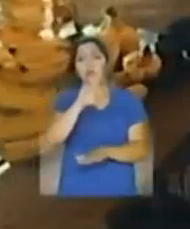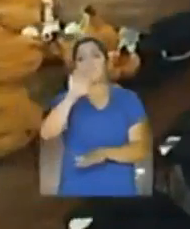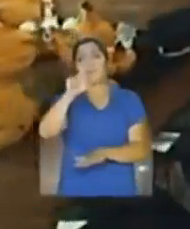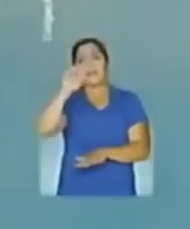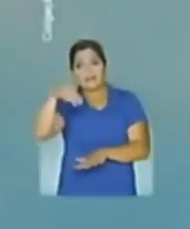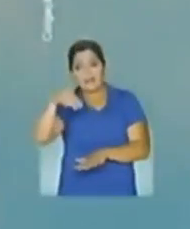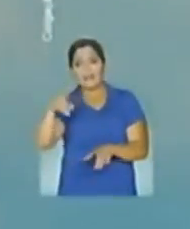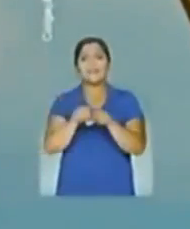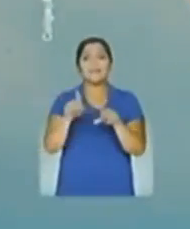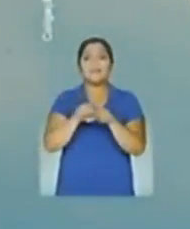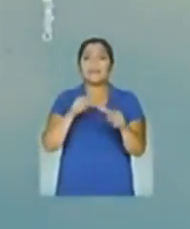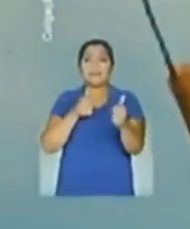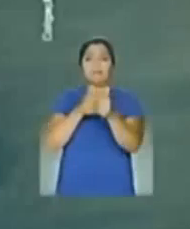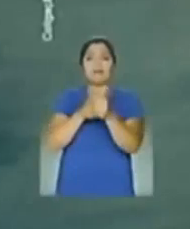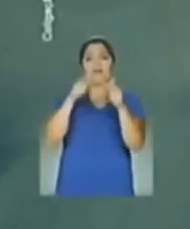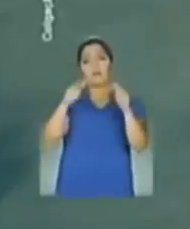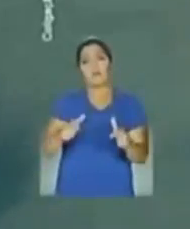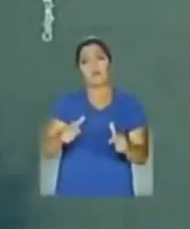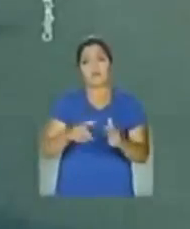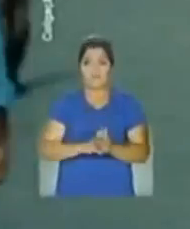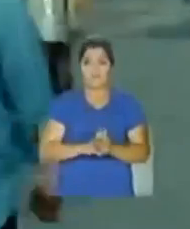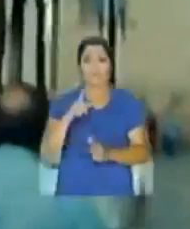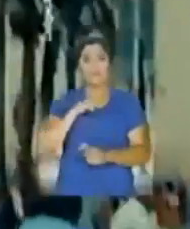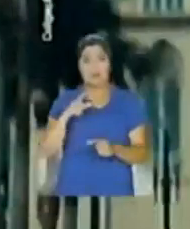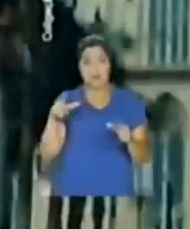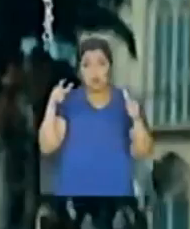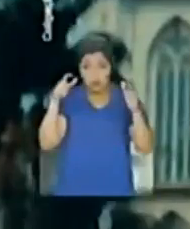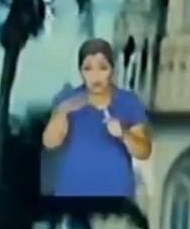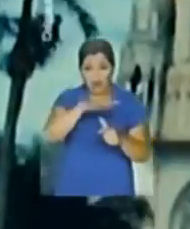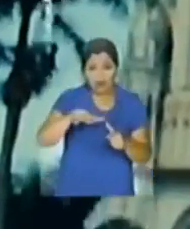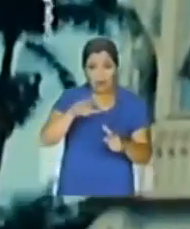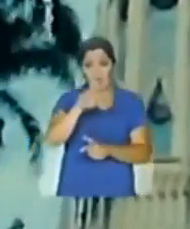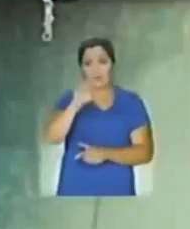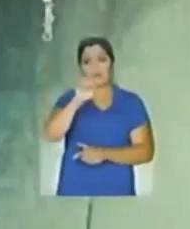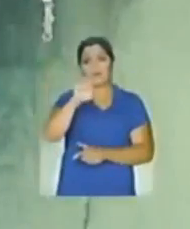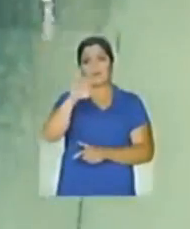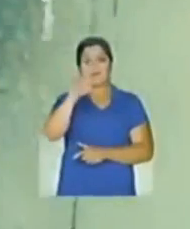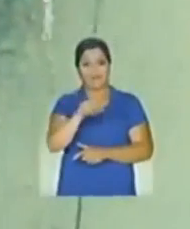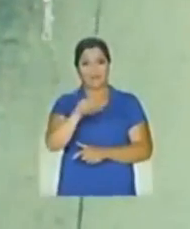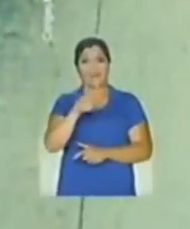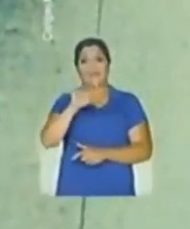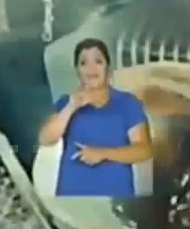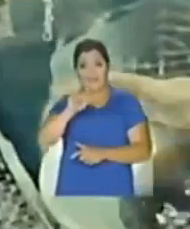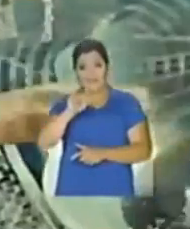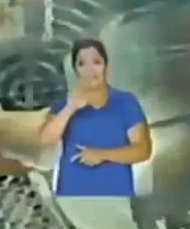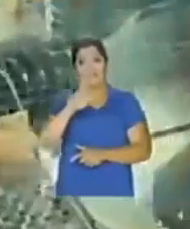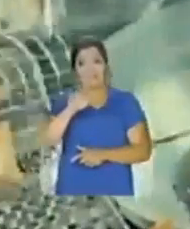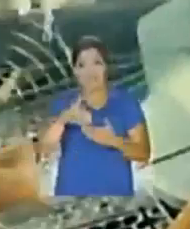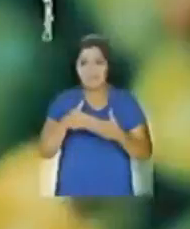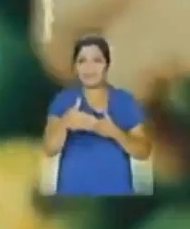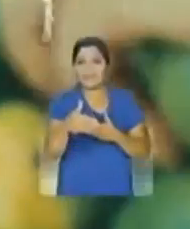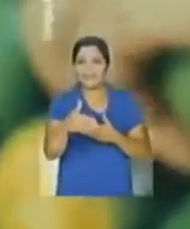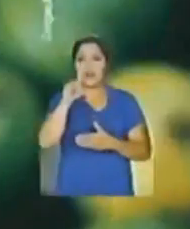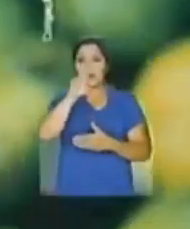Belenzinho, até o cantinho do céu. O menor nome de bairro? Sé, duas letras. Vila Ré sempre pra frente. Luz